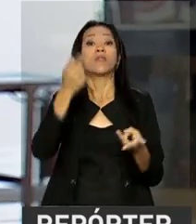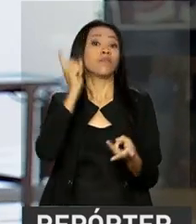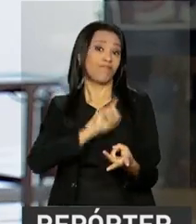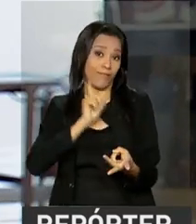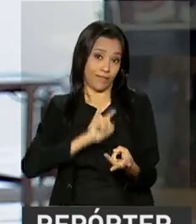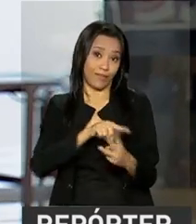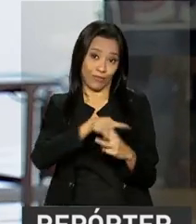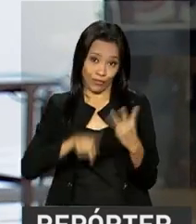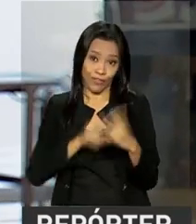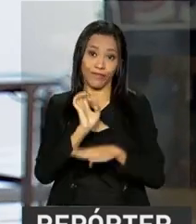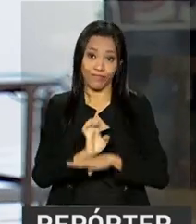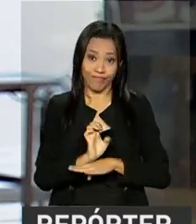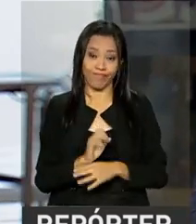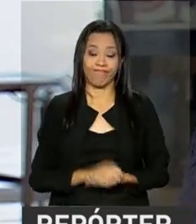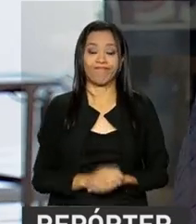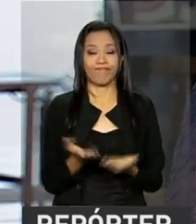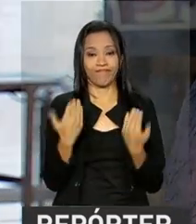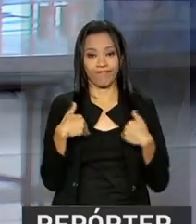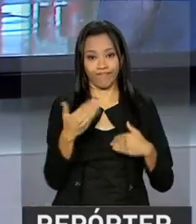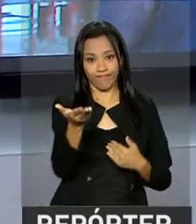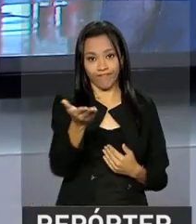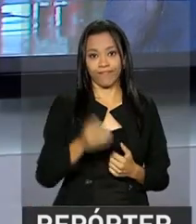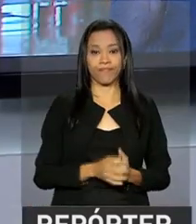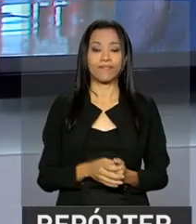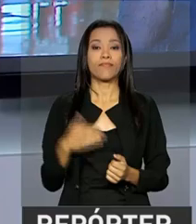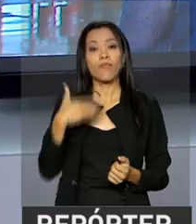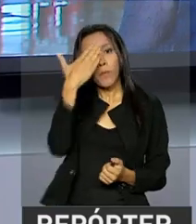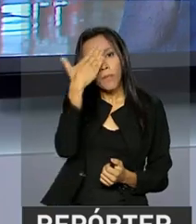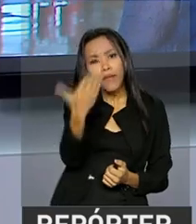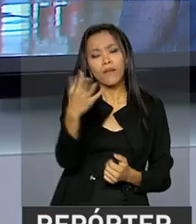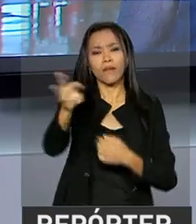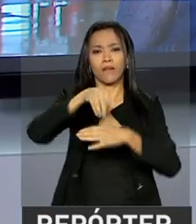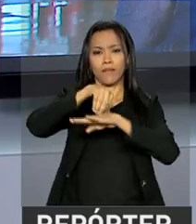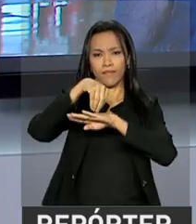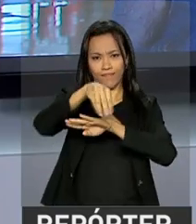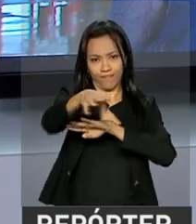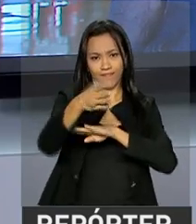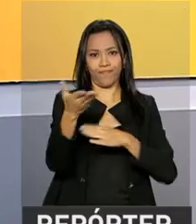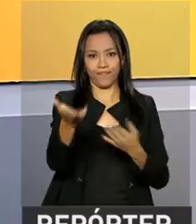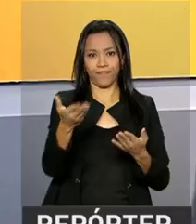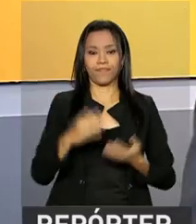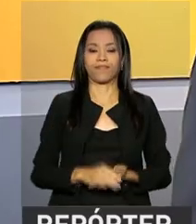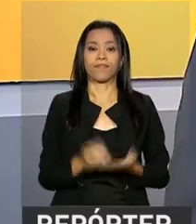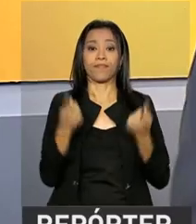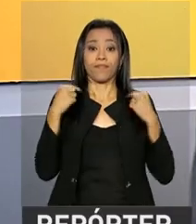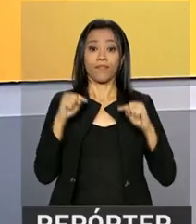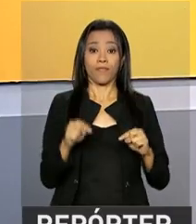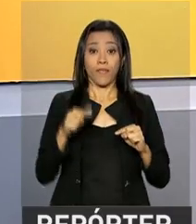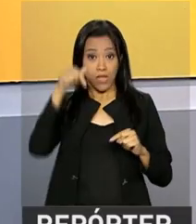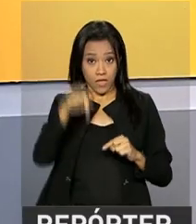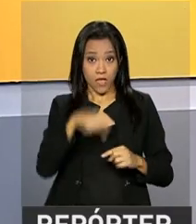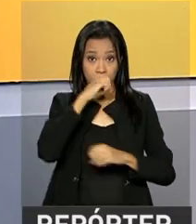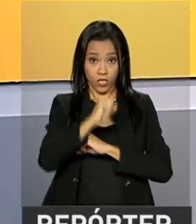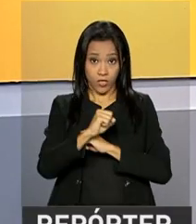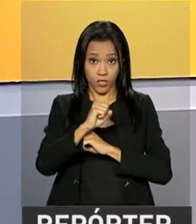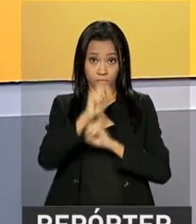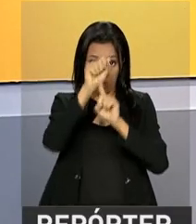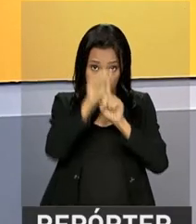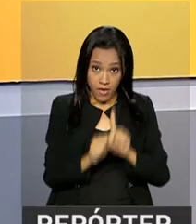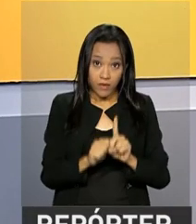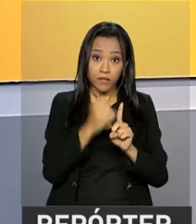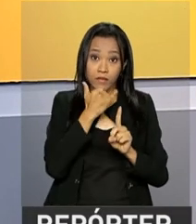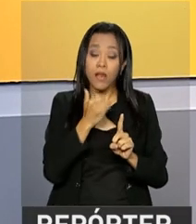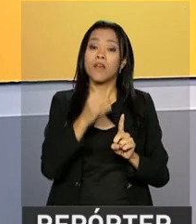gerais foto com você e leandro só queimada obrigado pelas suas informações do palácio planalto e neste mês pelo menos